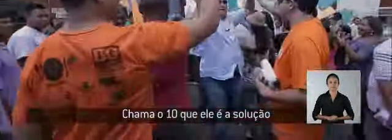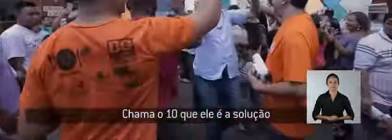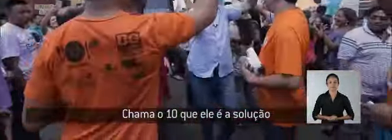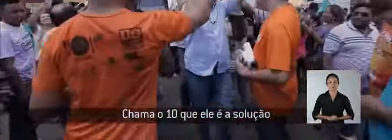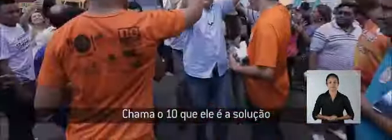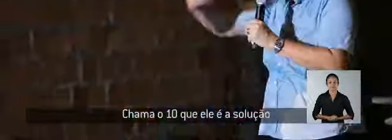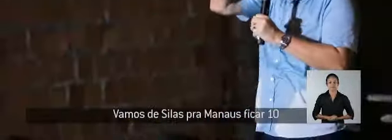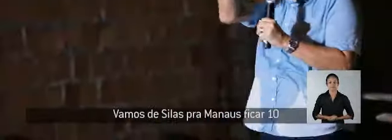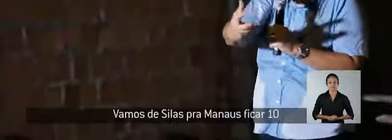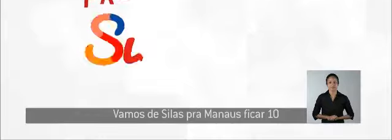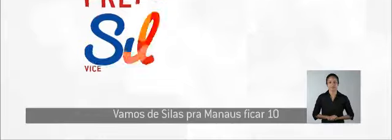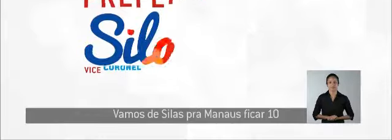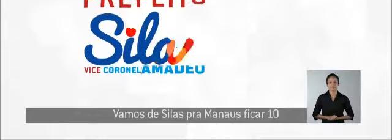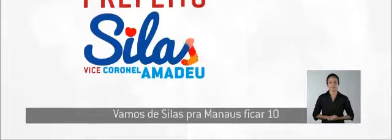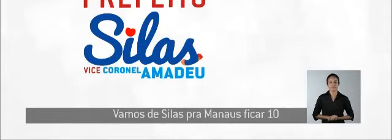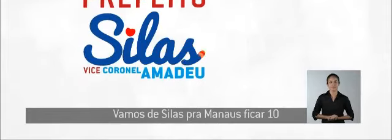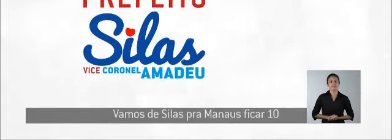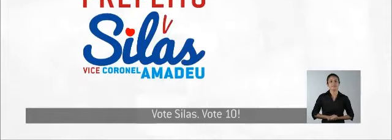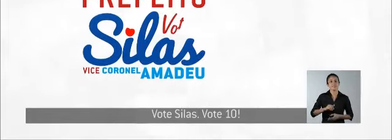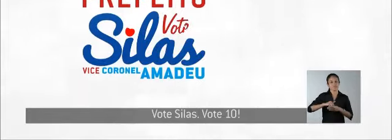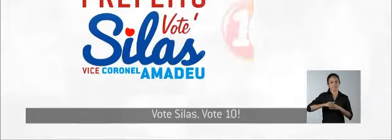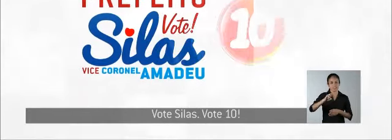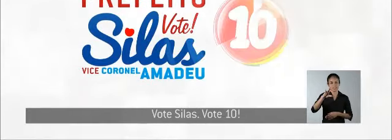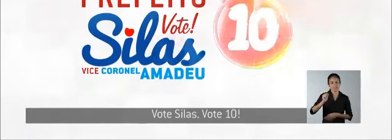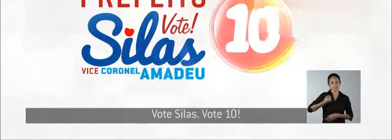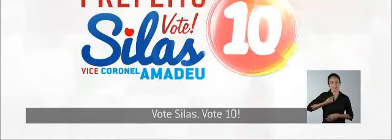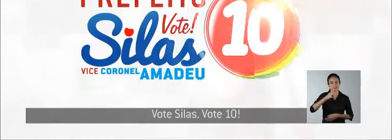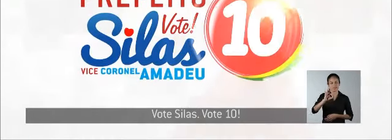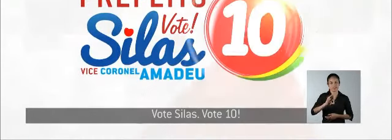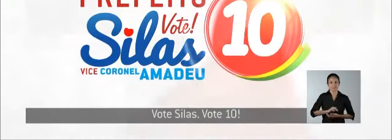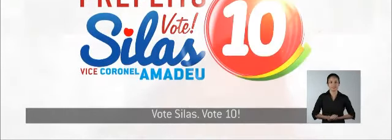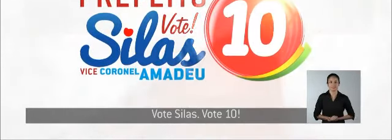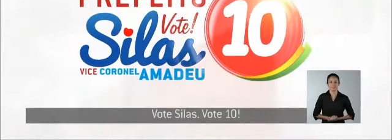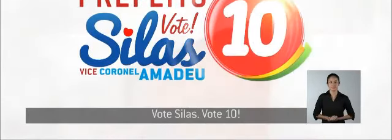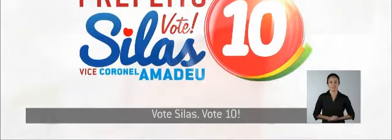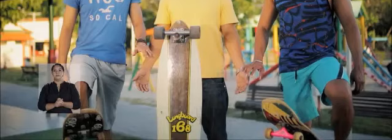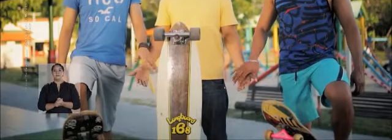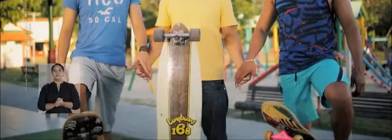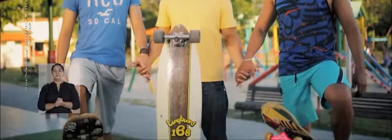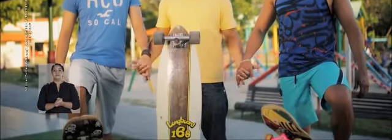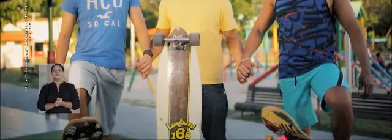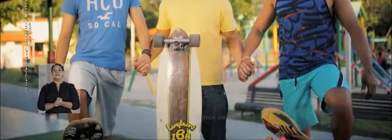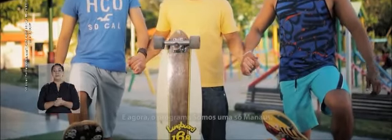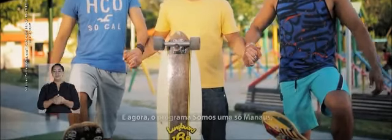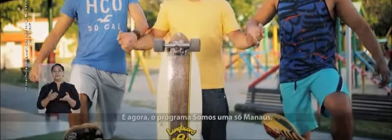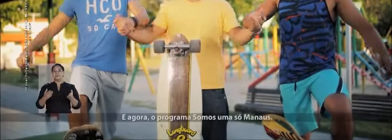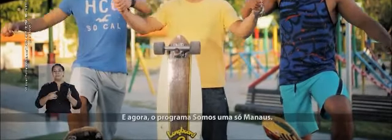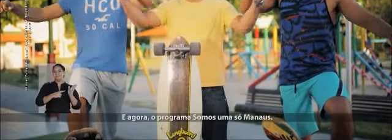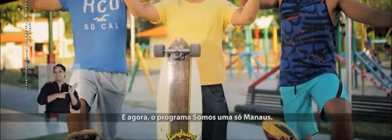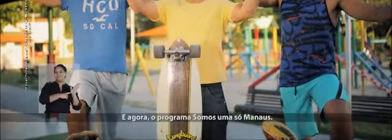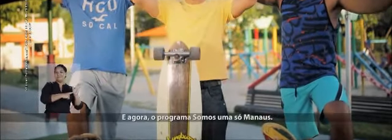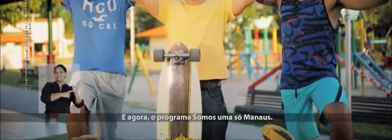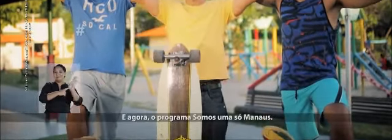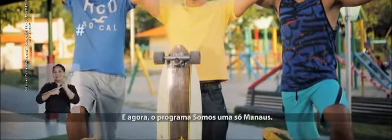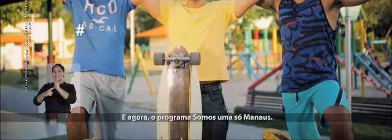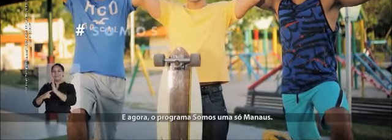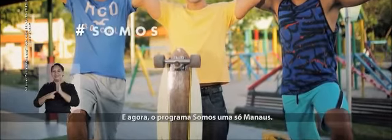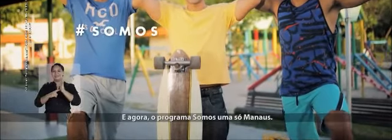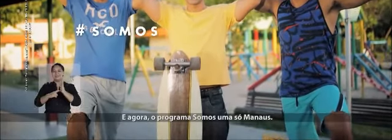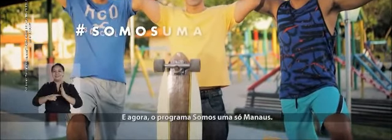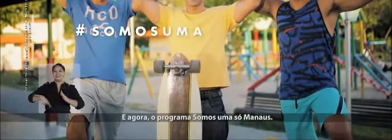solução. Vamos de Silas. Vote Silas. Vote 10. E agora, o programa